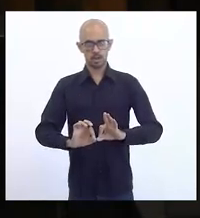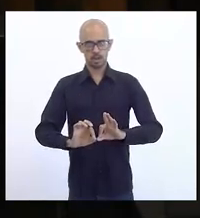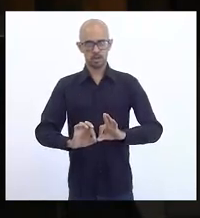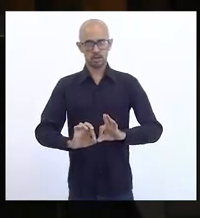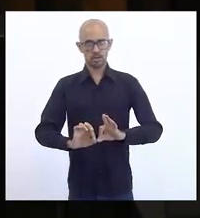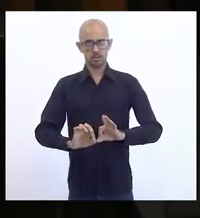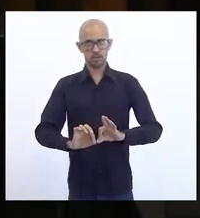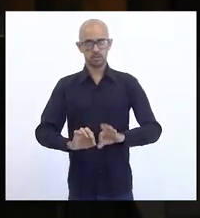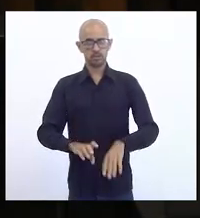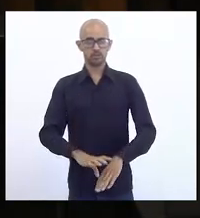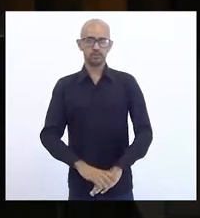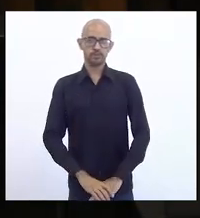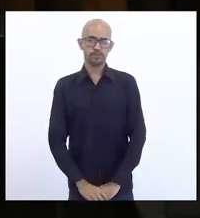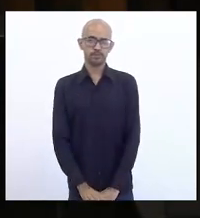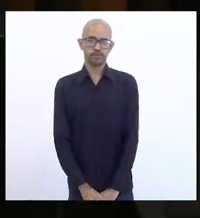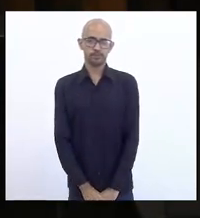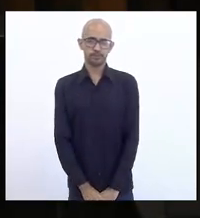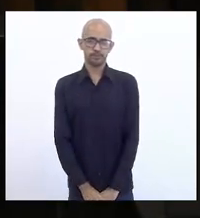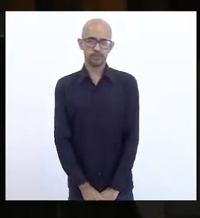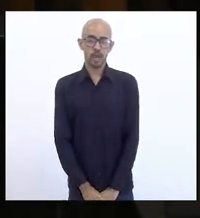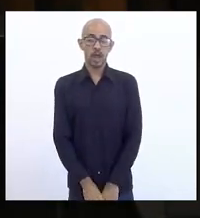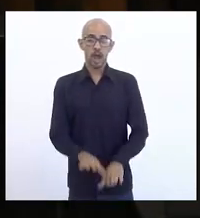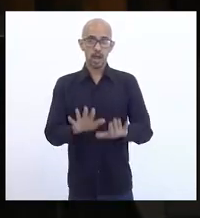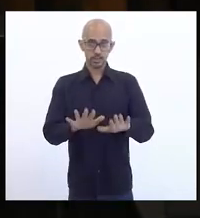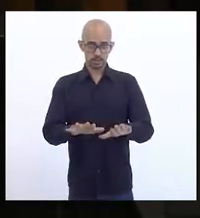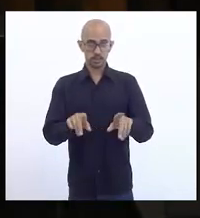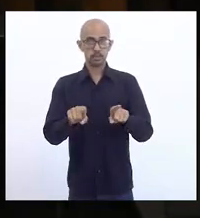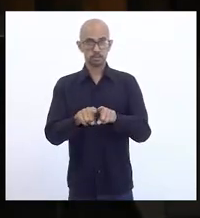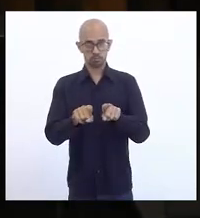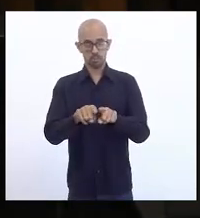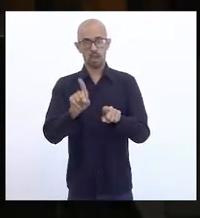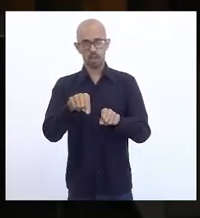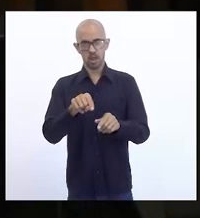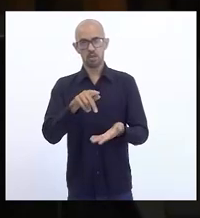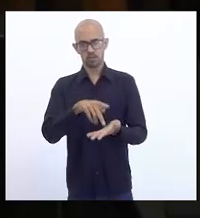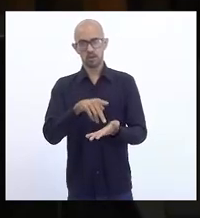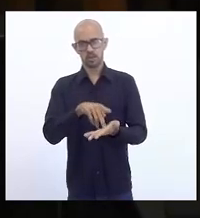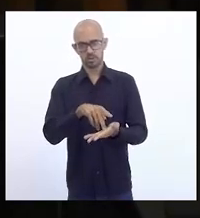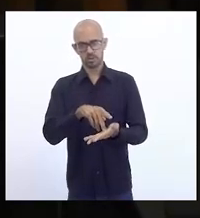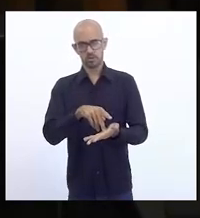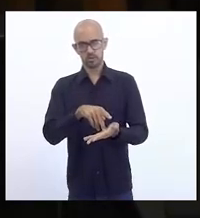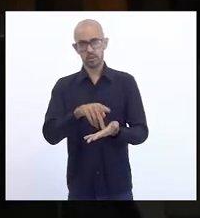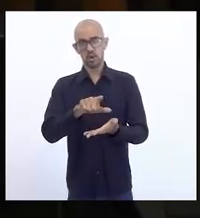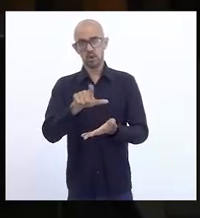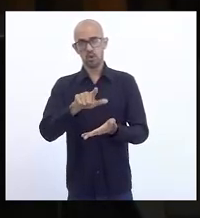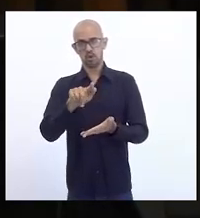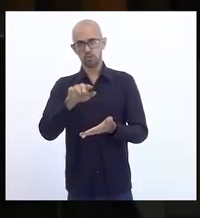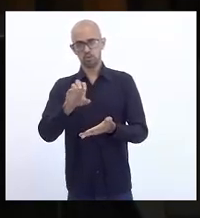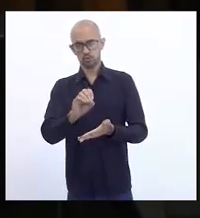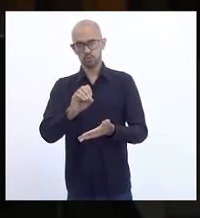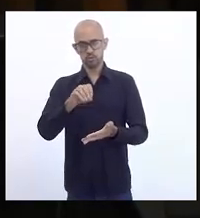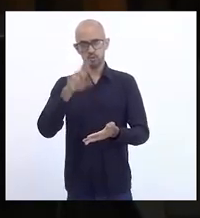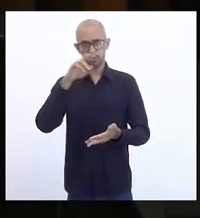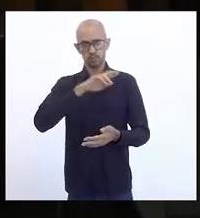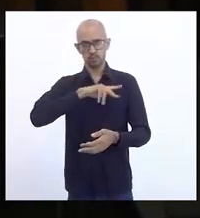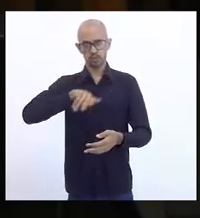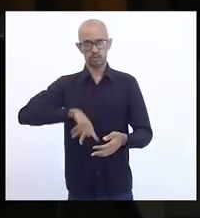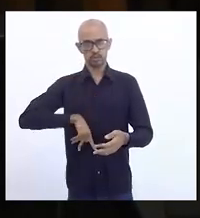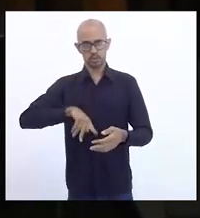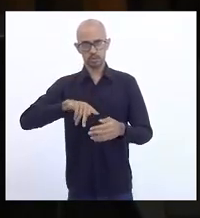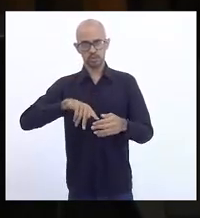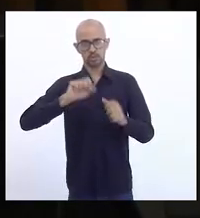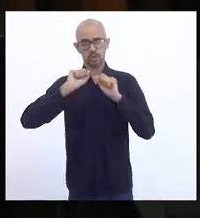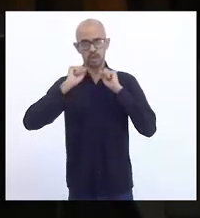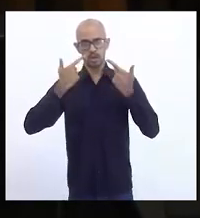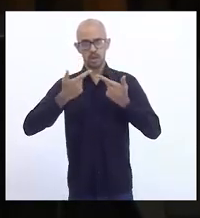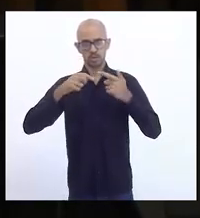Sorrelfa. Essa também é a verdade. Claro que o presidente da casa vai fazer uma série